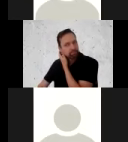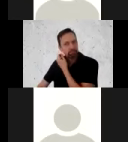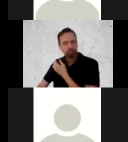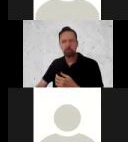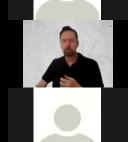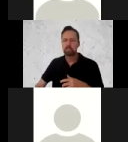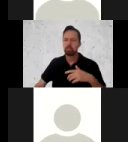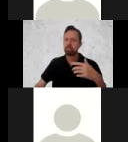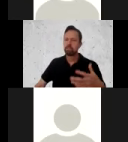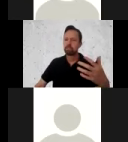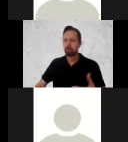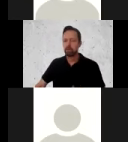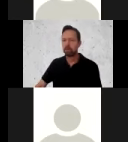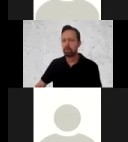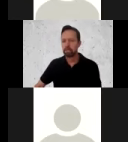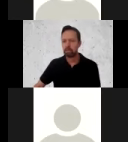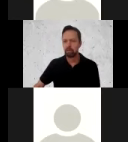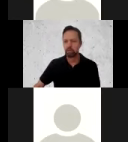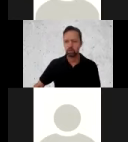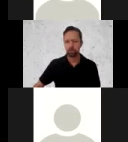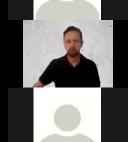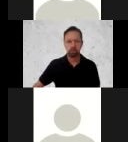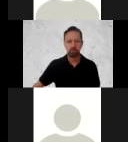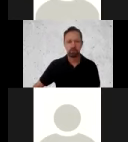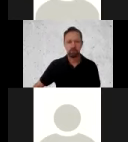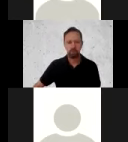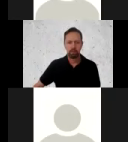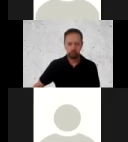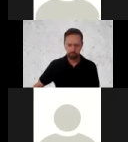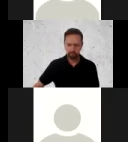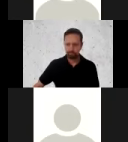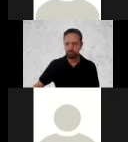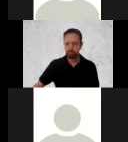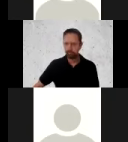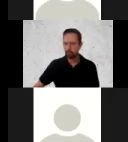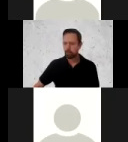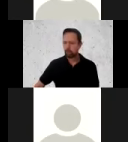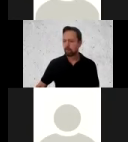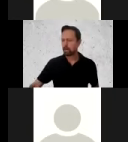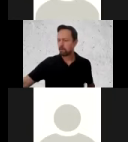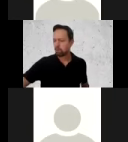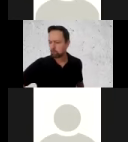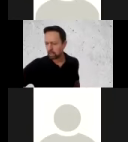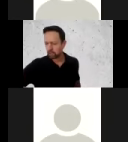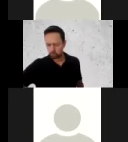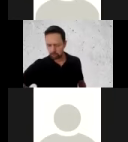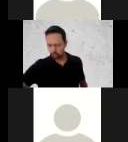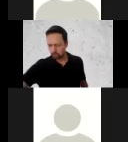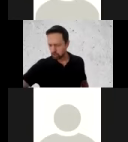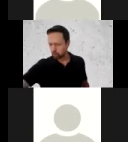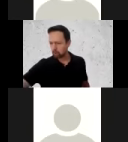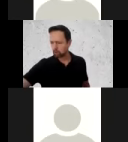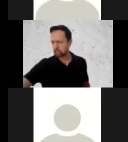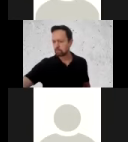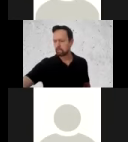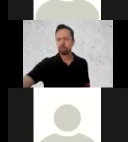eles não mencionam assim, mas é basicamente isso. Né? Então, eu estou marcando o tempo,